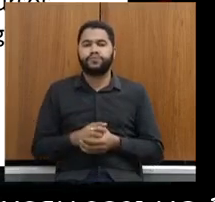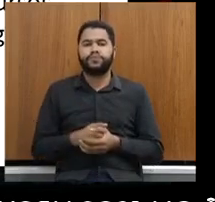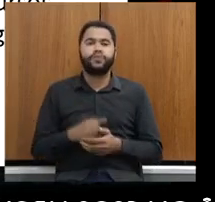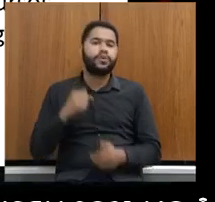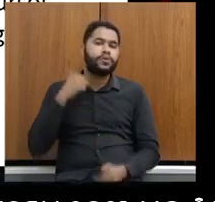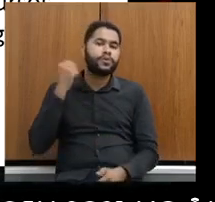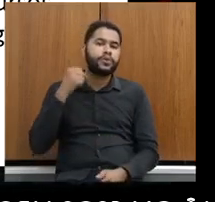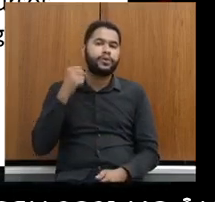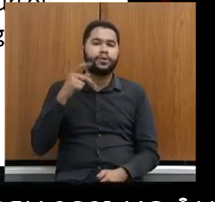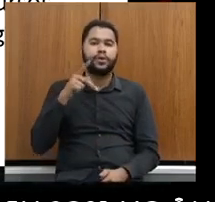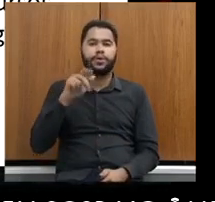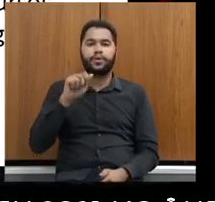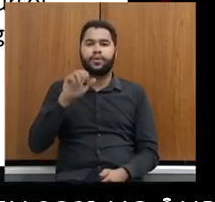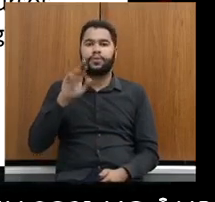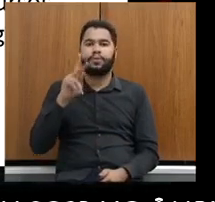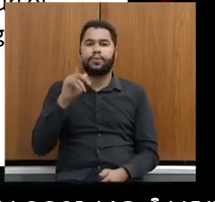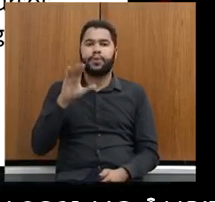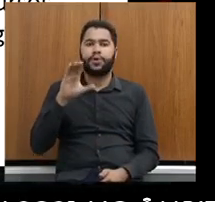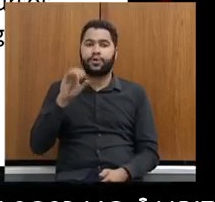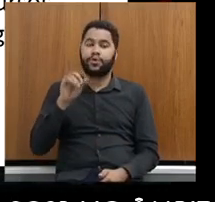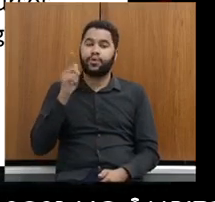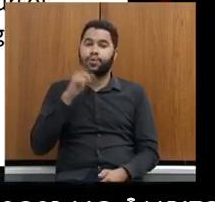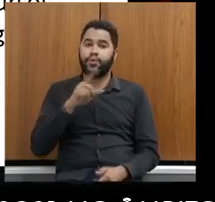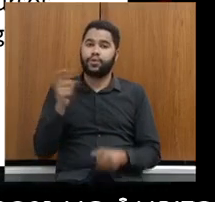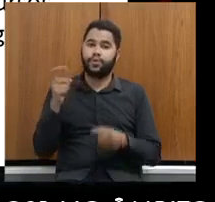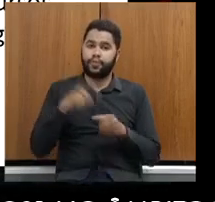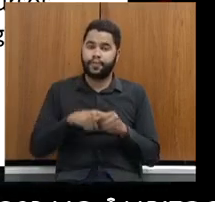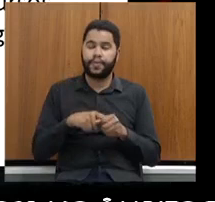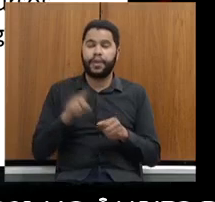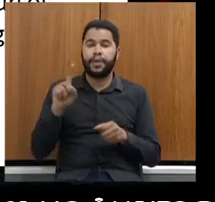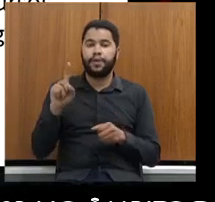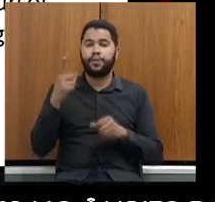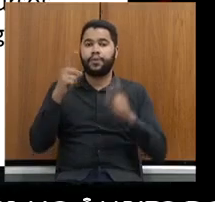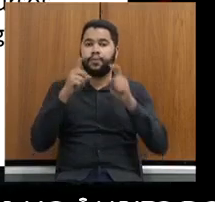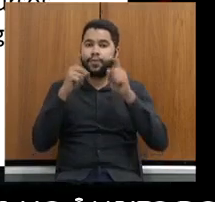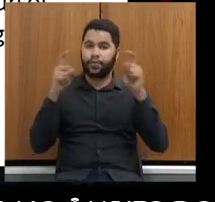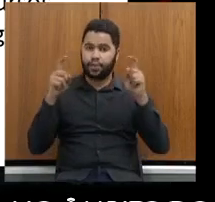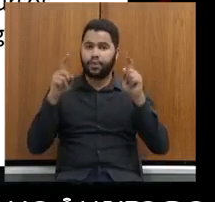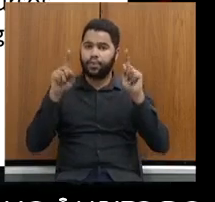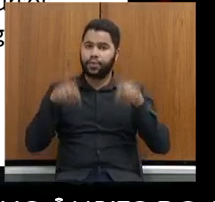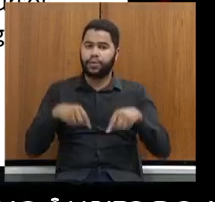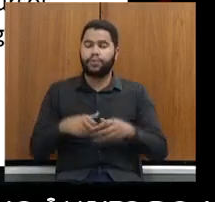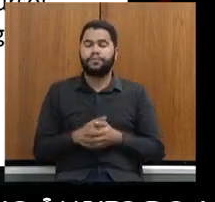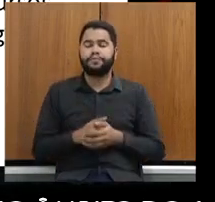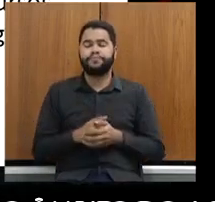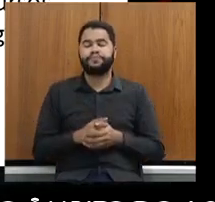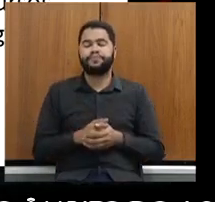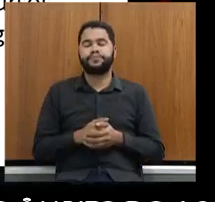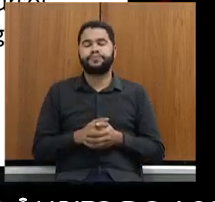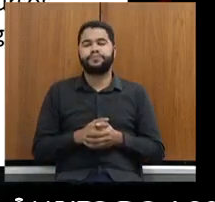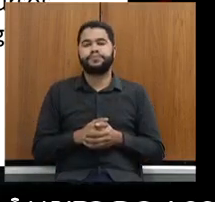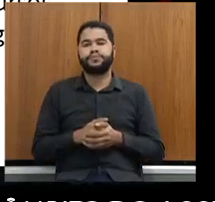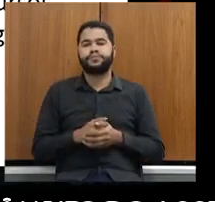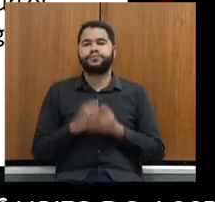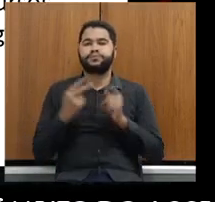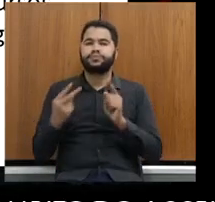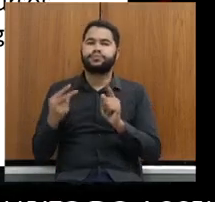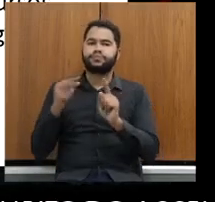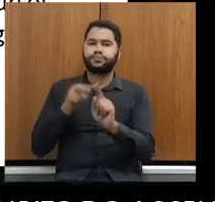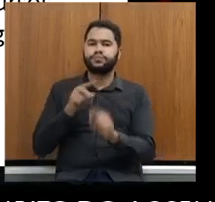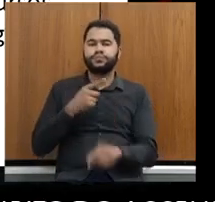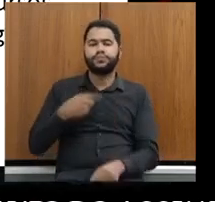senador Pacheco e conseguimos reverter essa situação então o primeiro tópico foi justamente isso dentro da visão